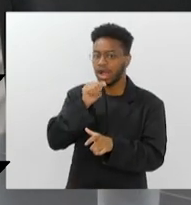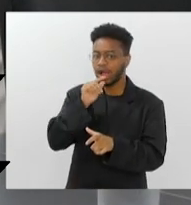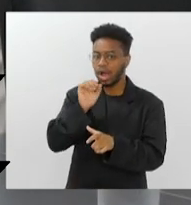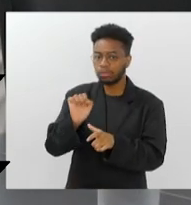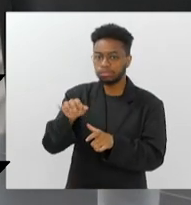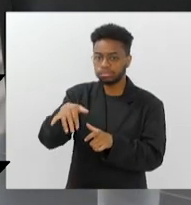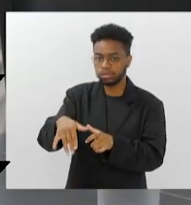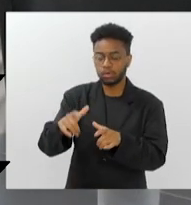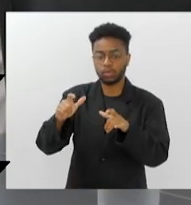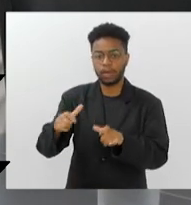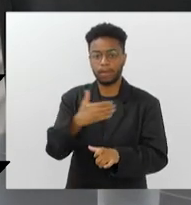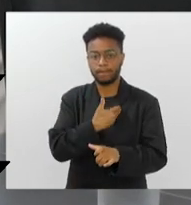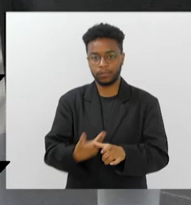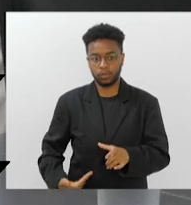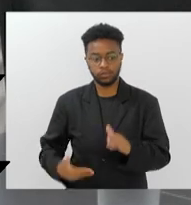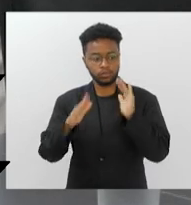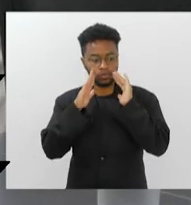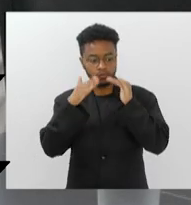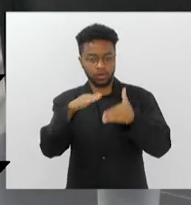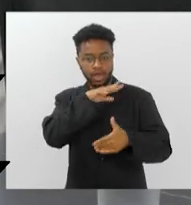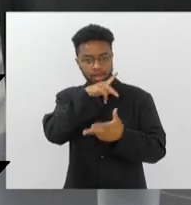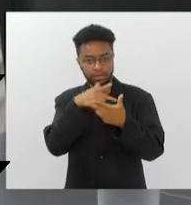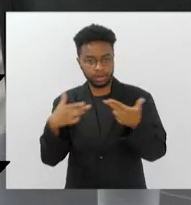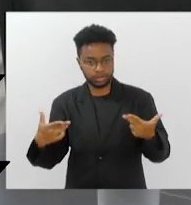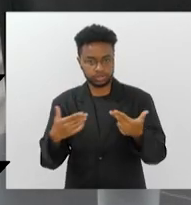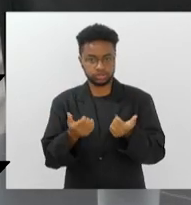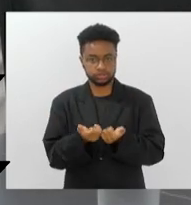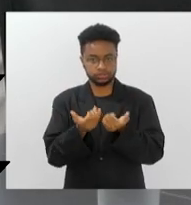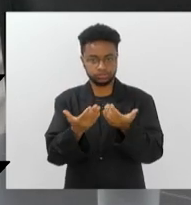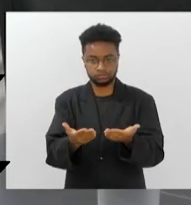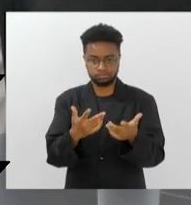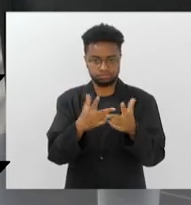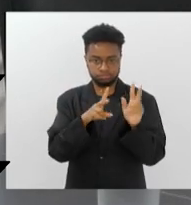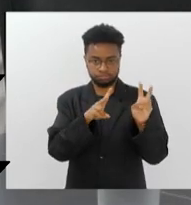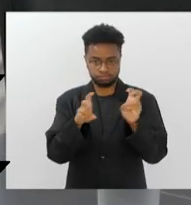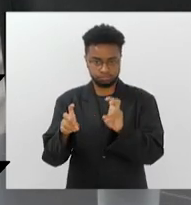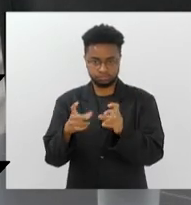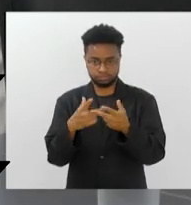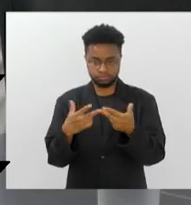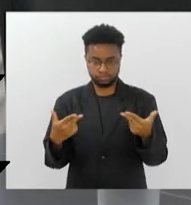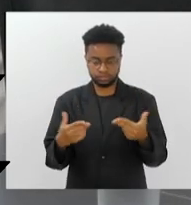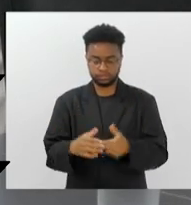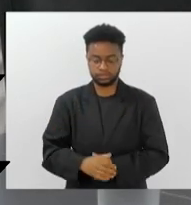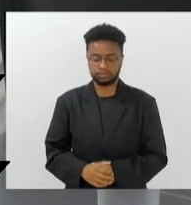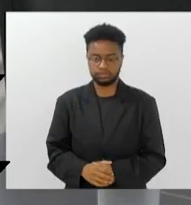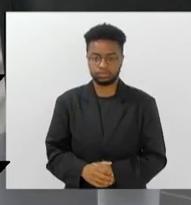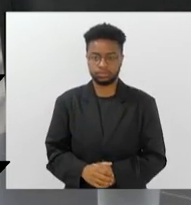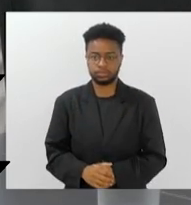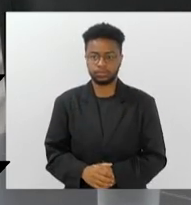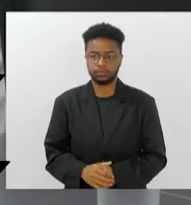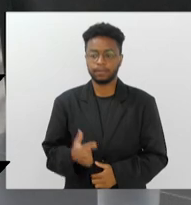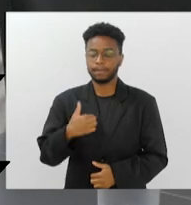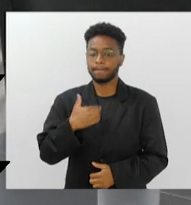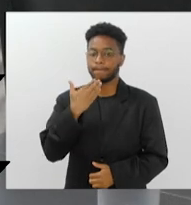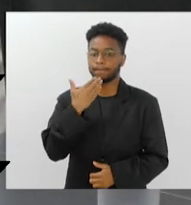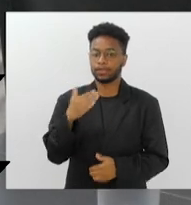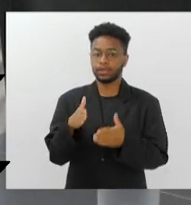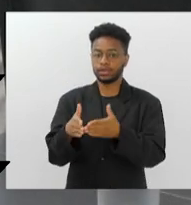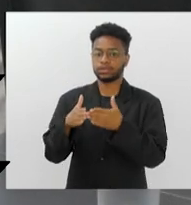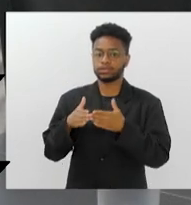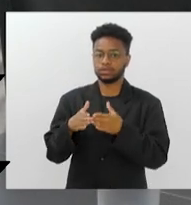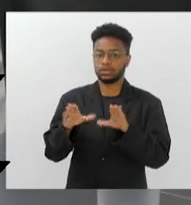públicos destinados a animais eu vou pedir ven aqui ao ao